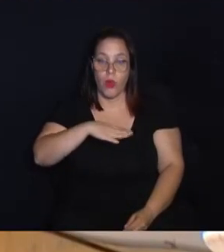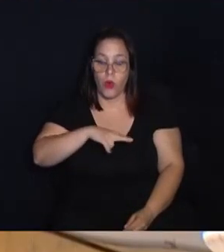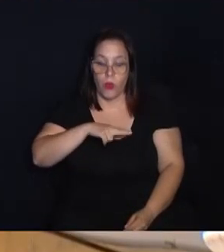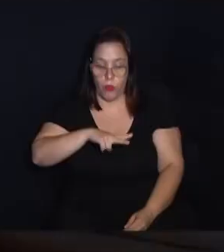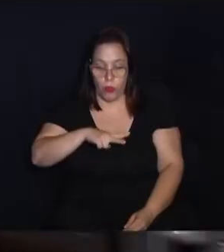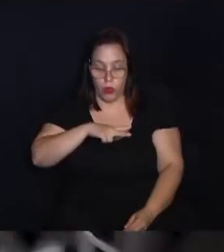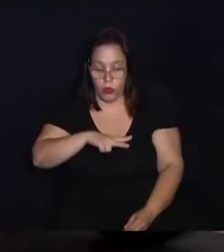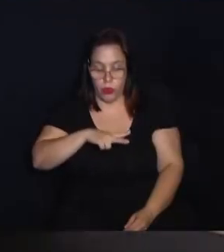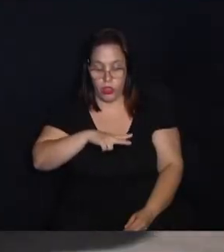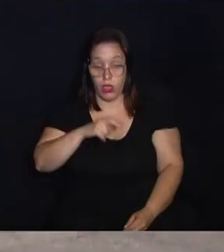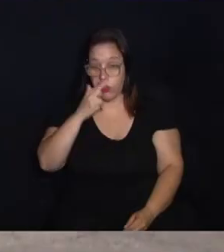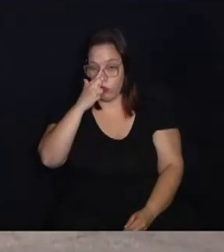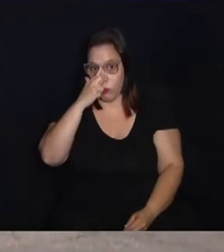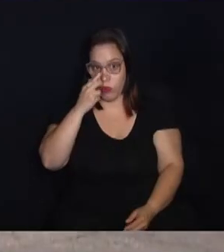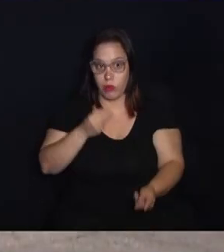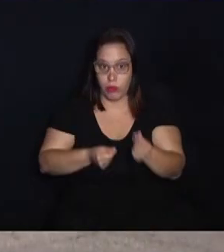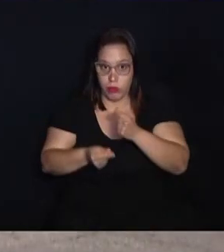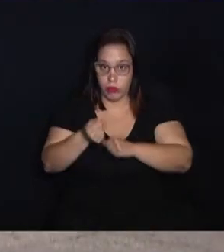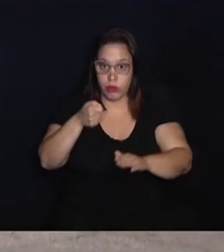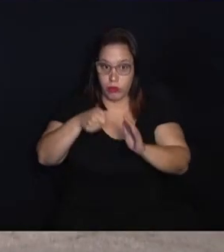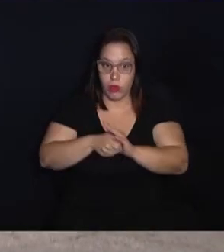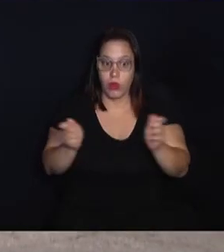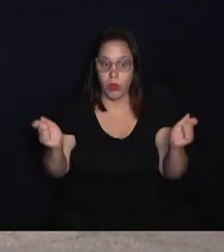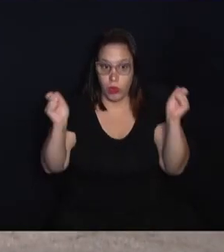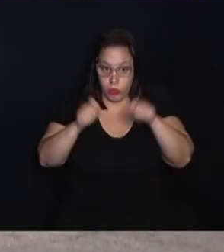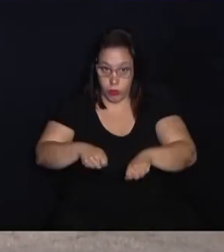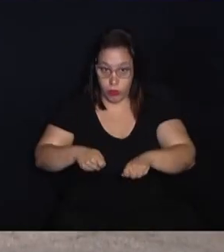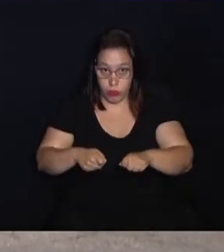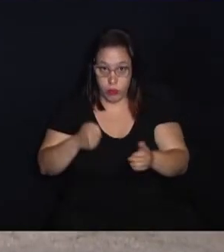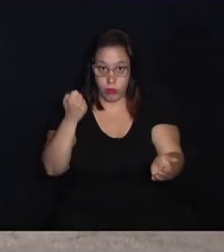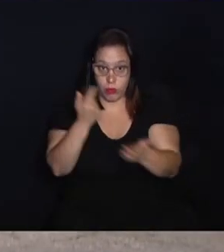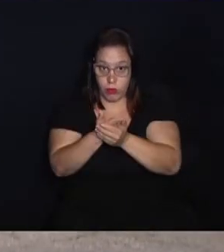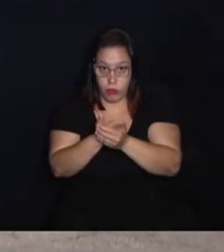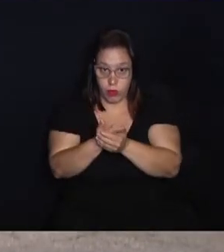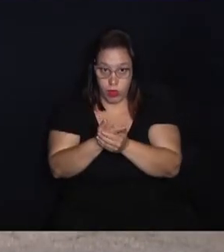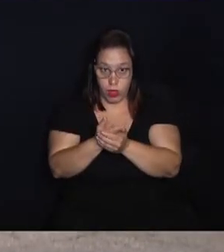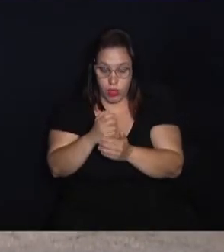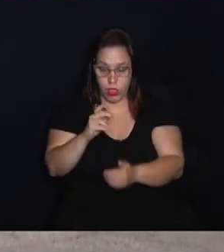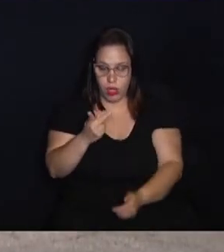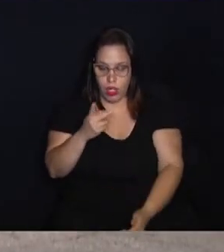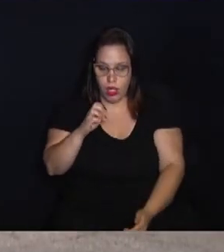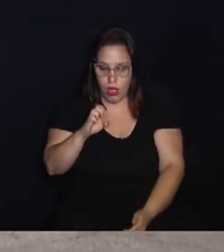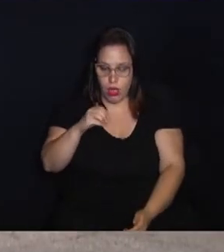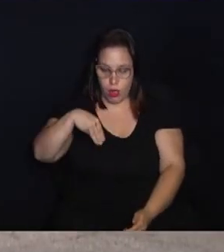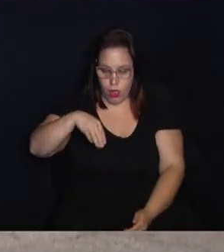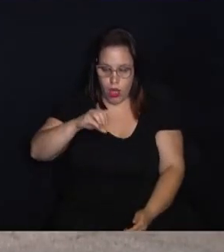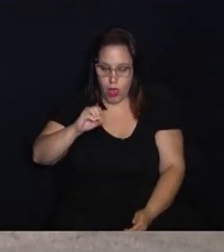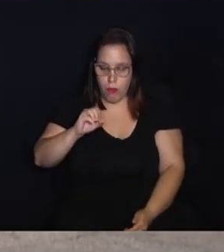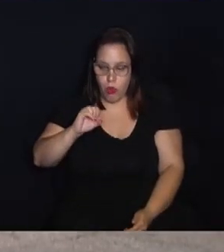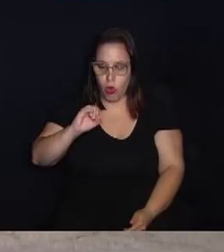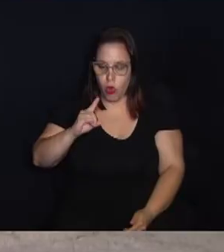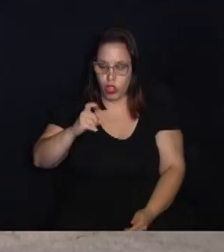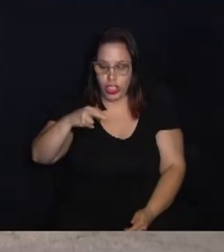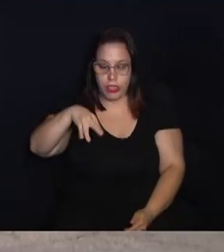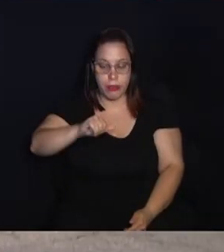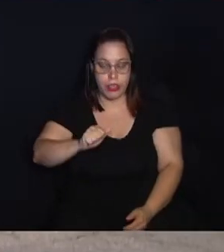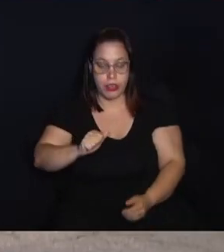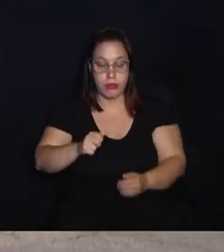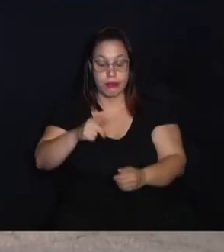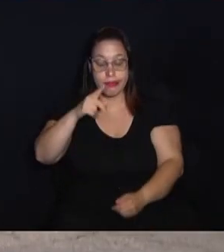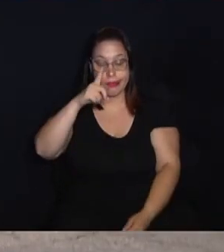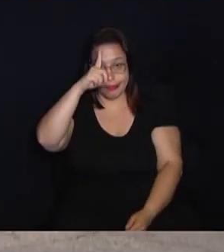Beneficência. Com o recurso, será possível a compra de um aparelho de hemodinâmica. Assim, o hospital aumentará